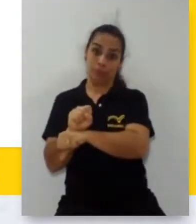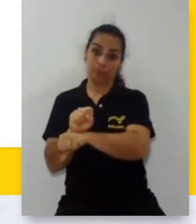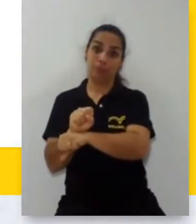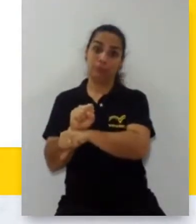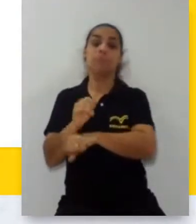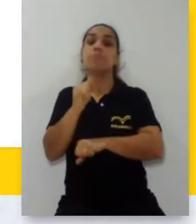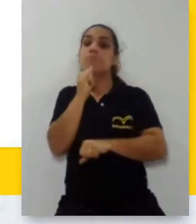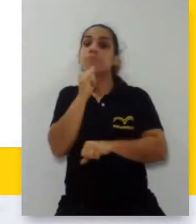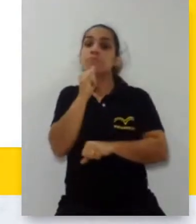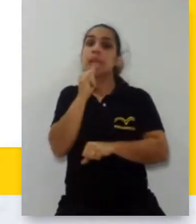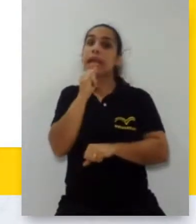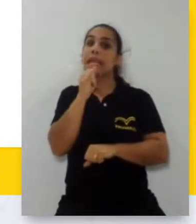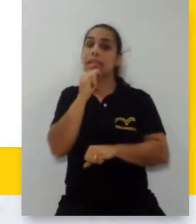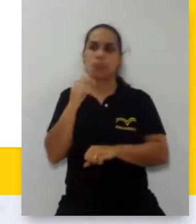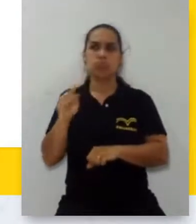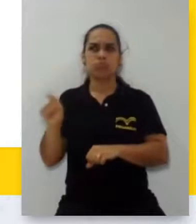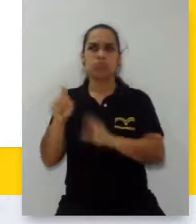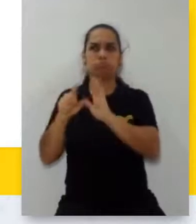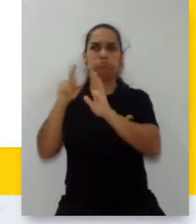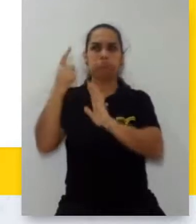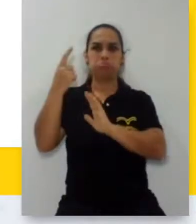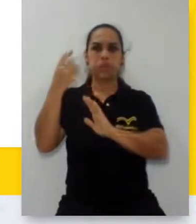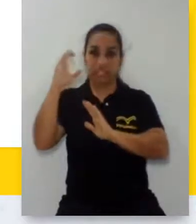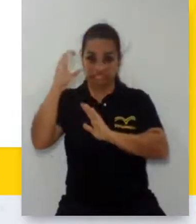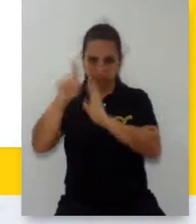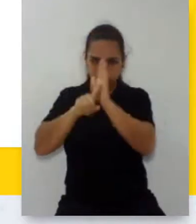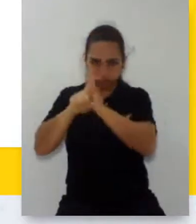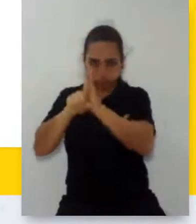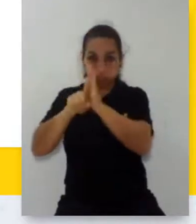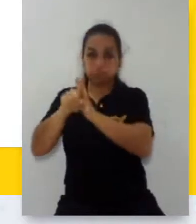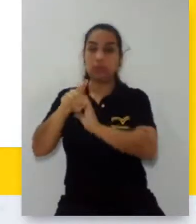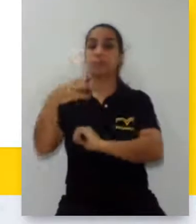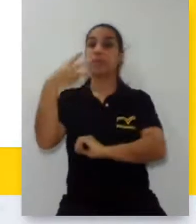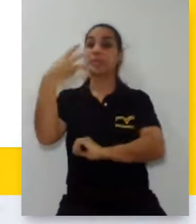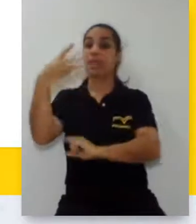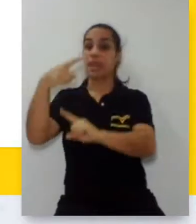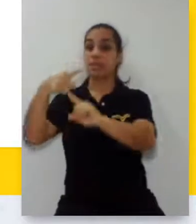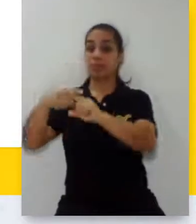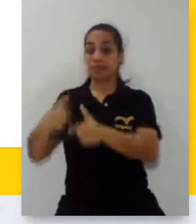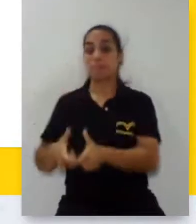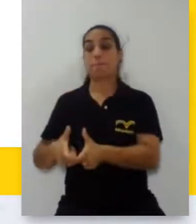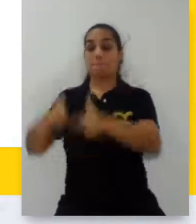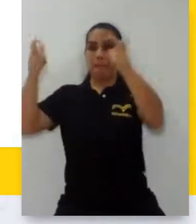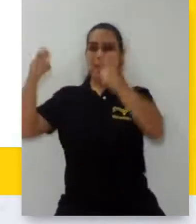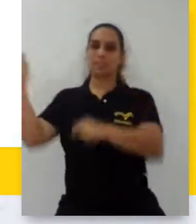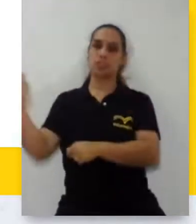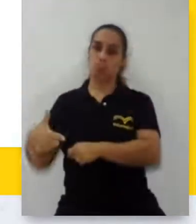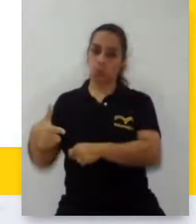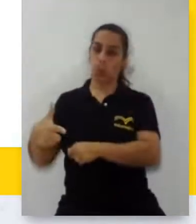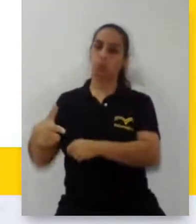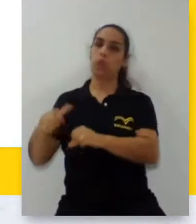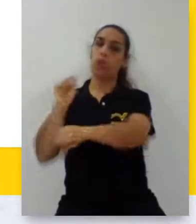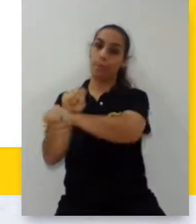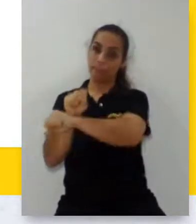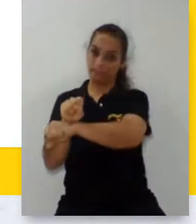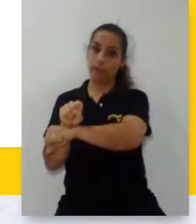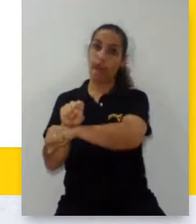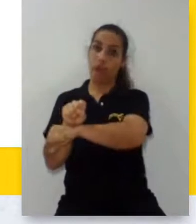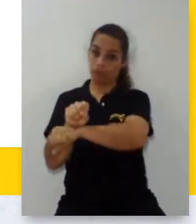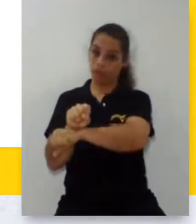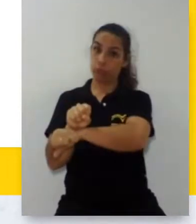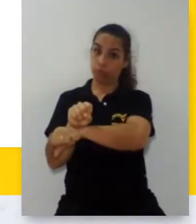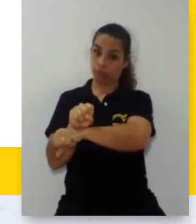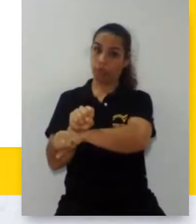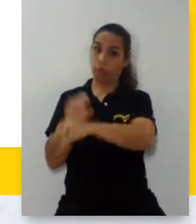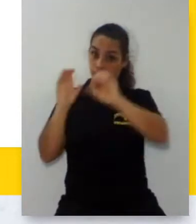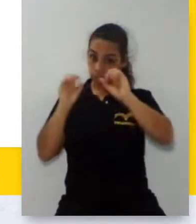nós temos algo que se chama equivalente metabólico, que é o MET, vamos falar assim, é a sigla. E essa sigla, ela